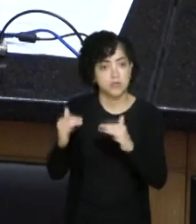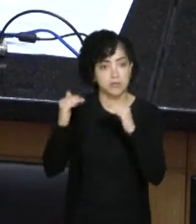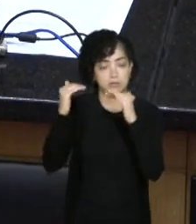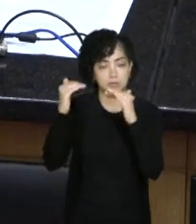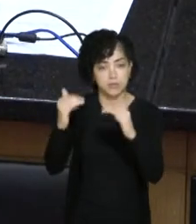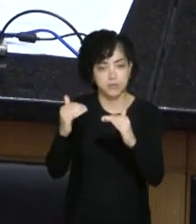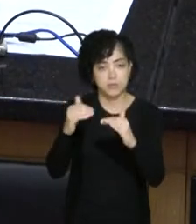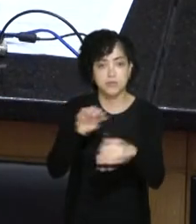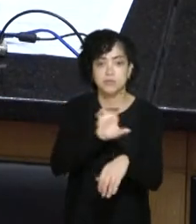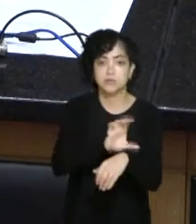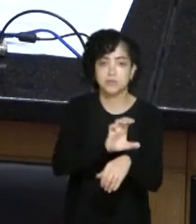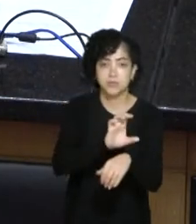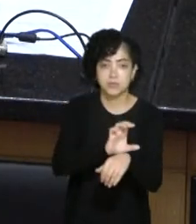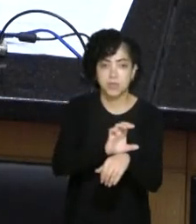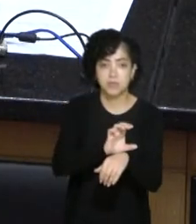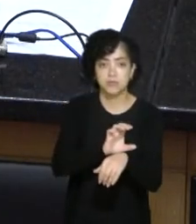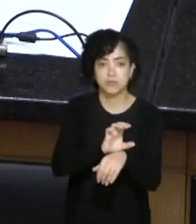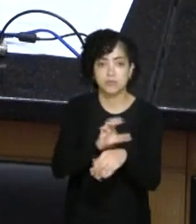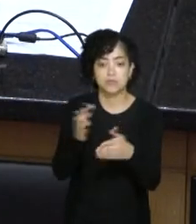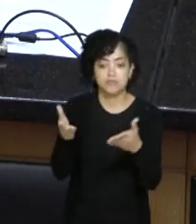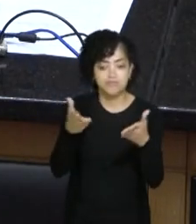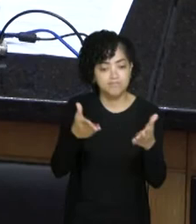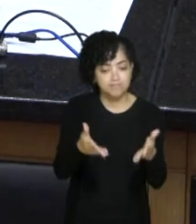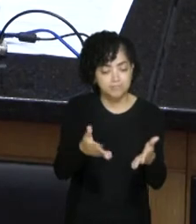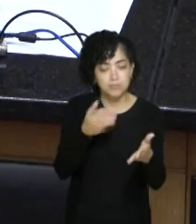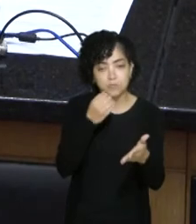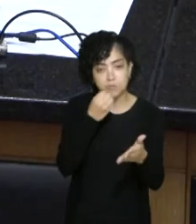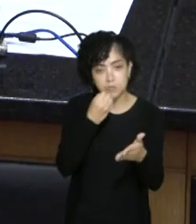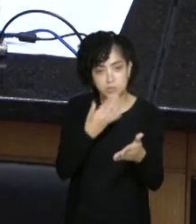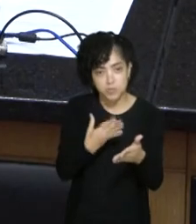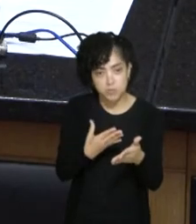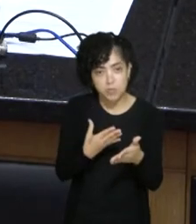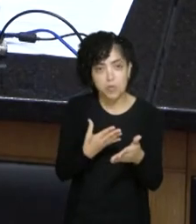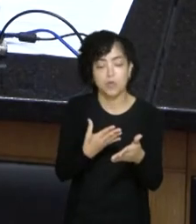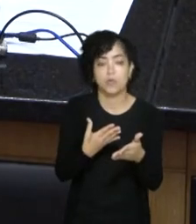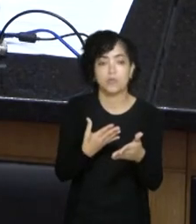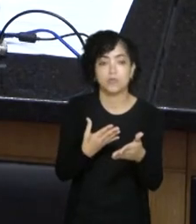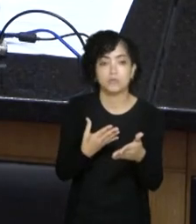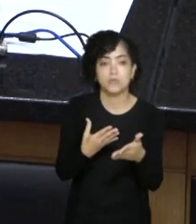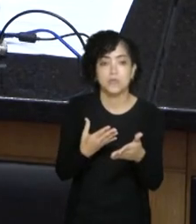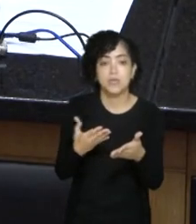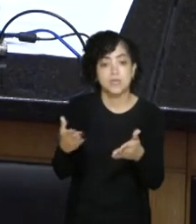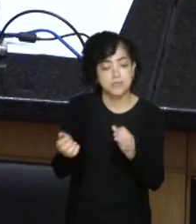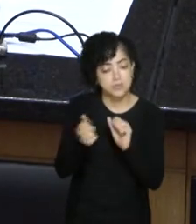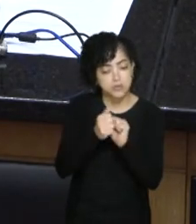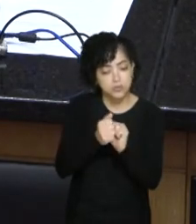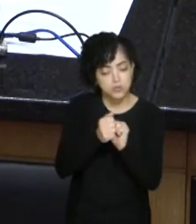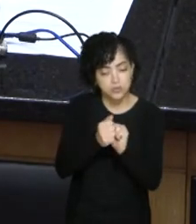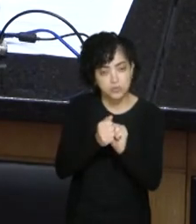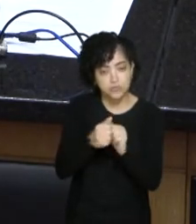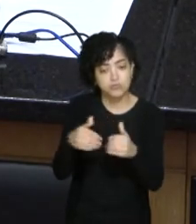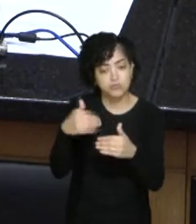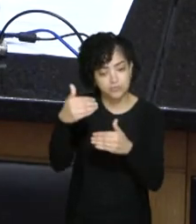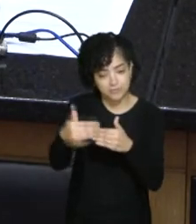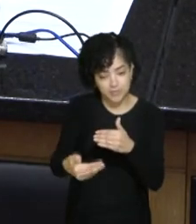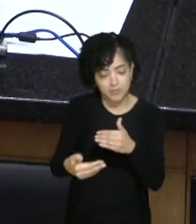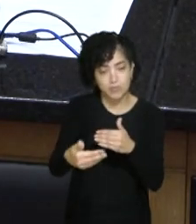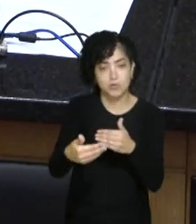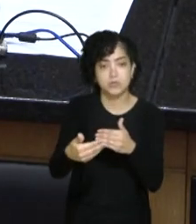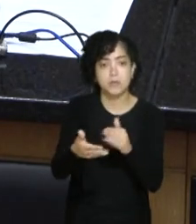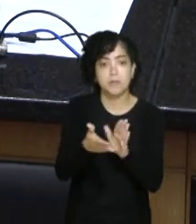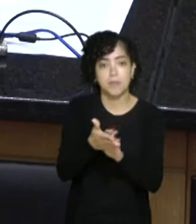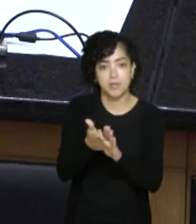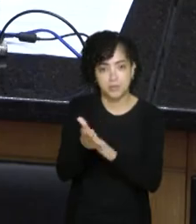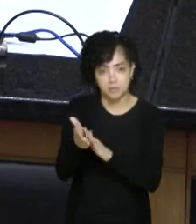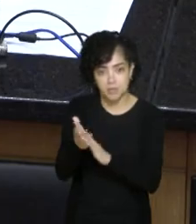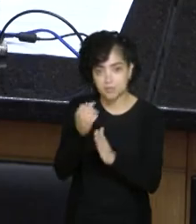passa. Que a tua chegada aqui seja um bom presságio, que tu seja eleito e esteja conosco a partir do ano que vem. Obrigado. Parabéns, meu amigo, e seja